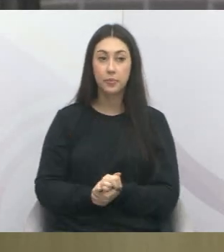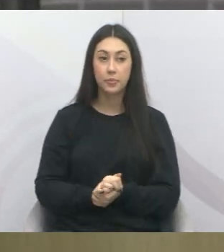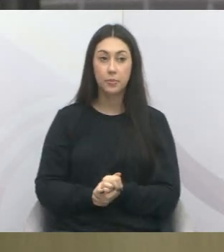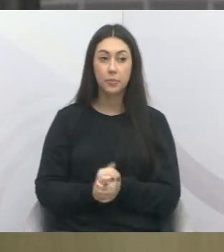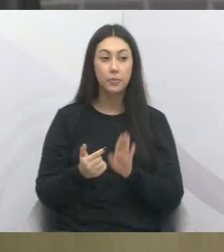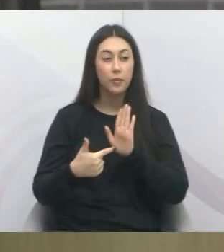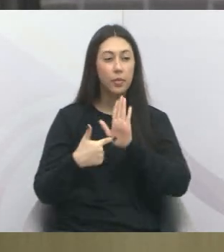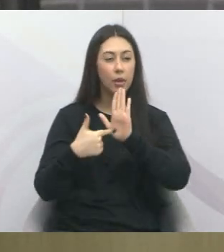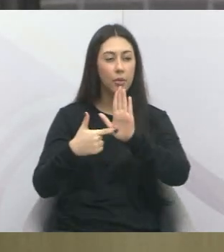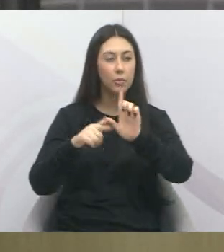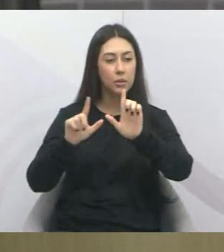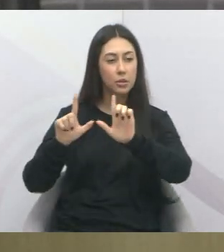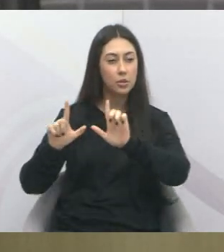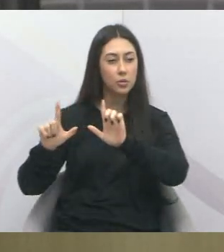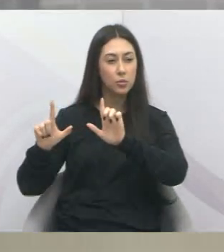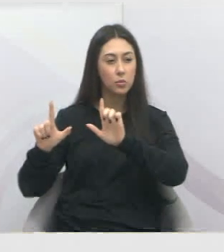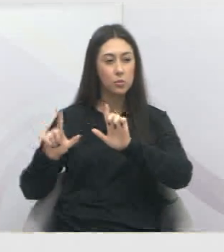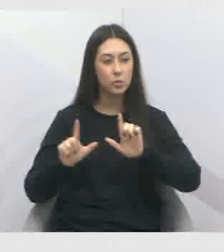Apresentação dos slides.